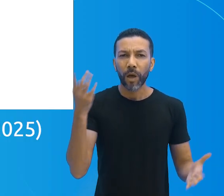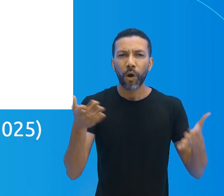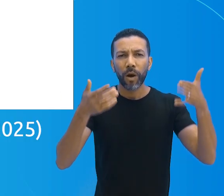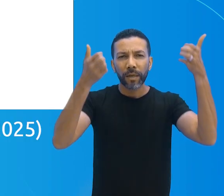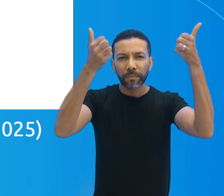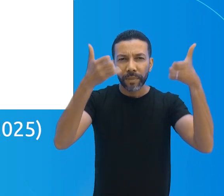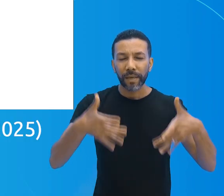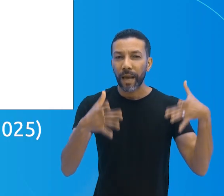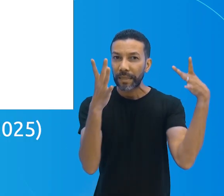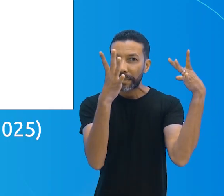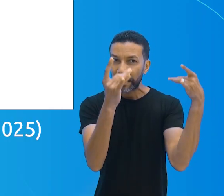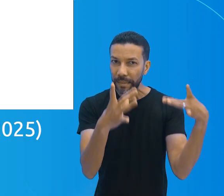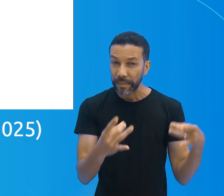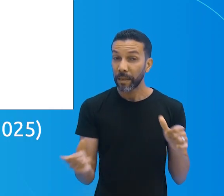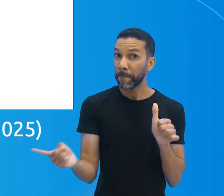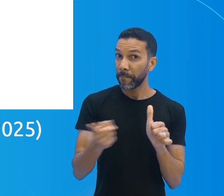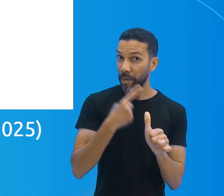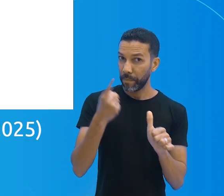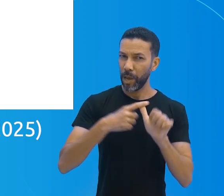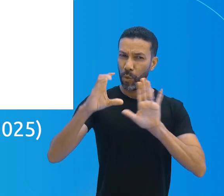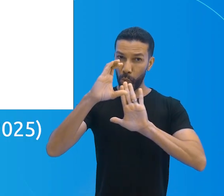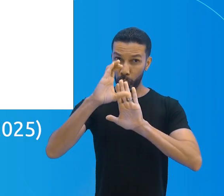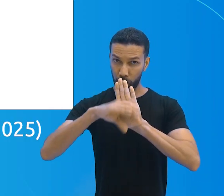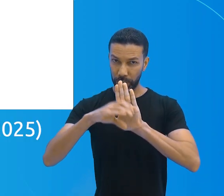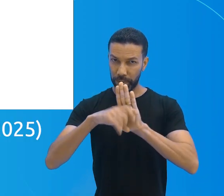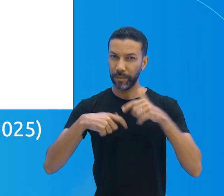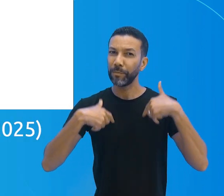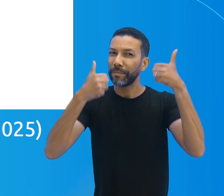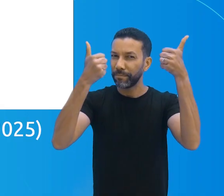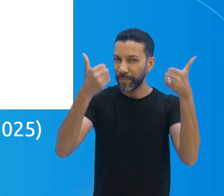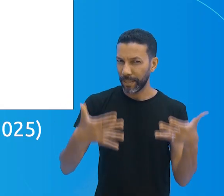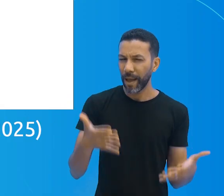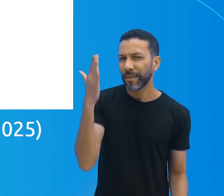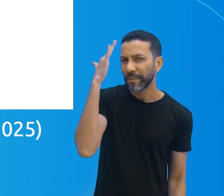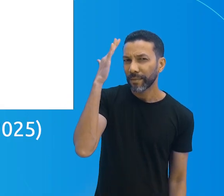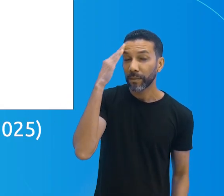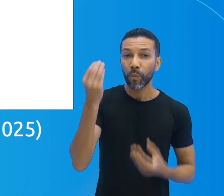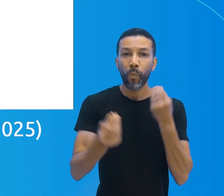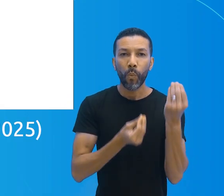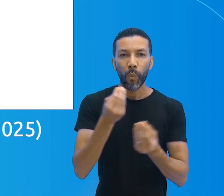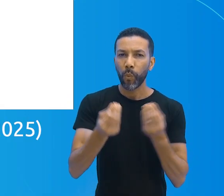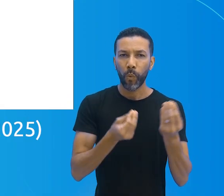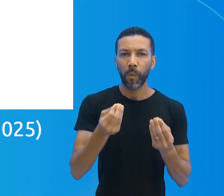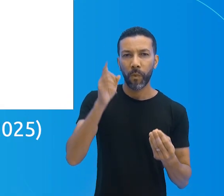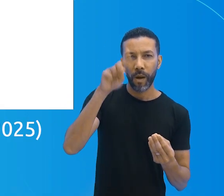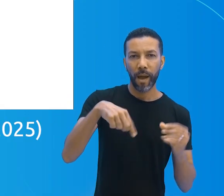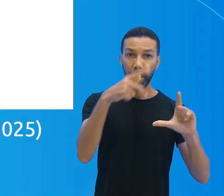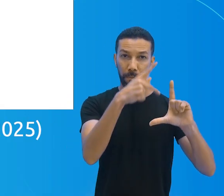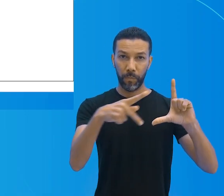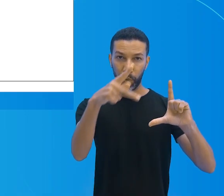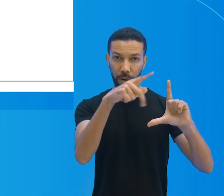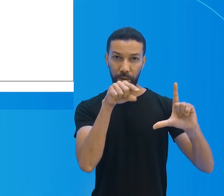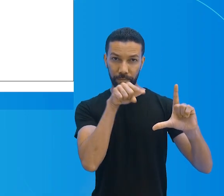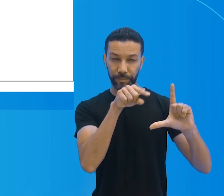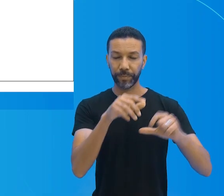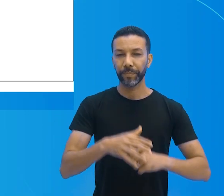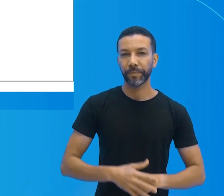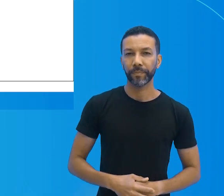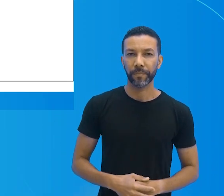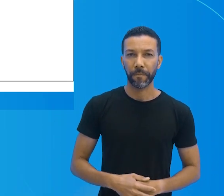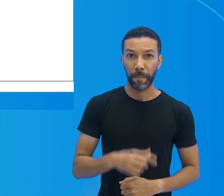principalmente no conceito. Antes da gente ir para a tela de sistema, vamos entender como funciona o Polari. Então,